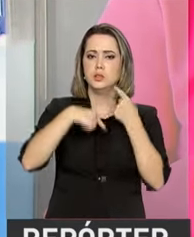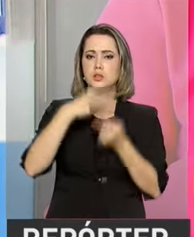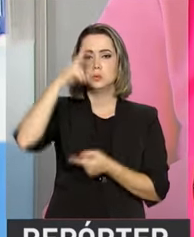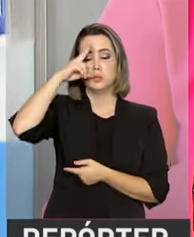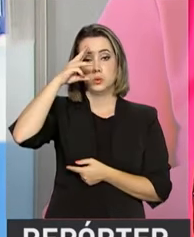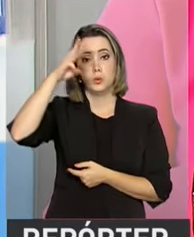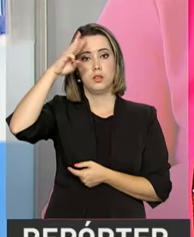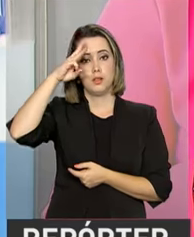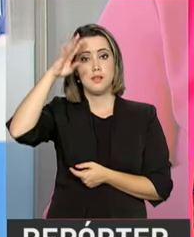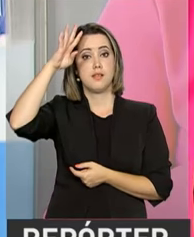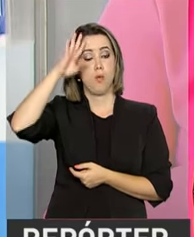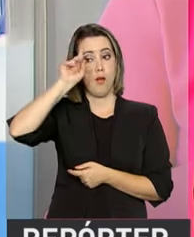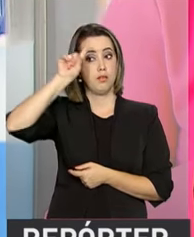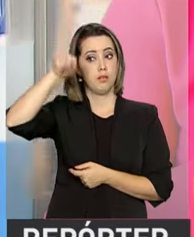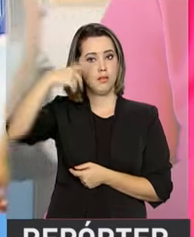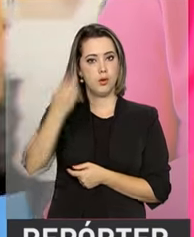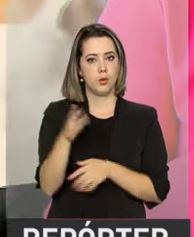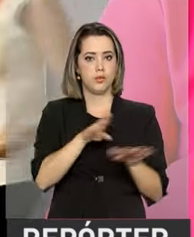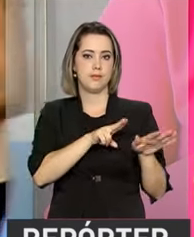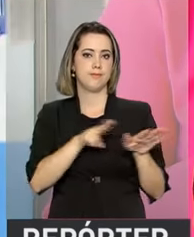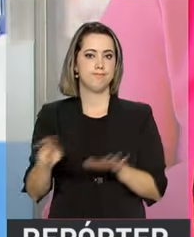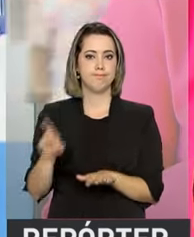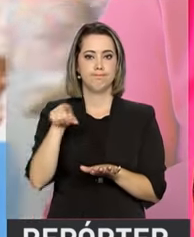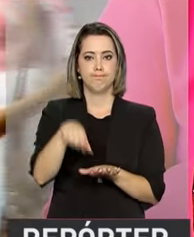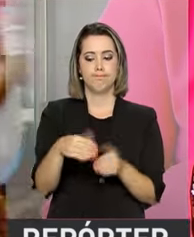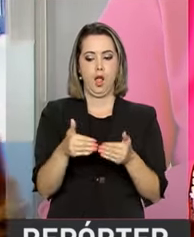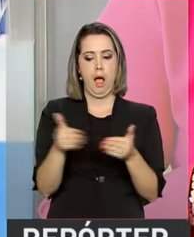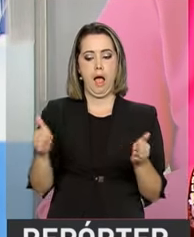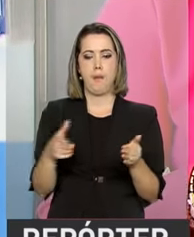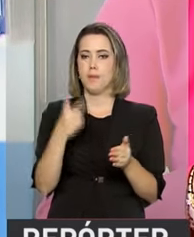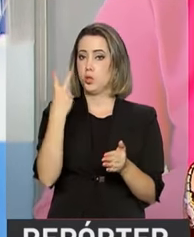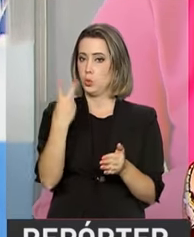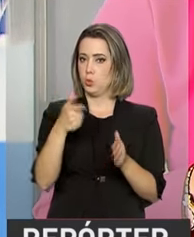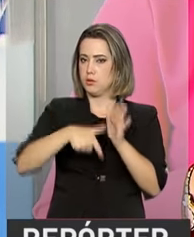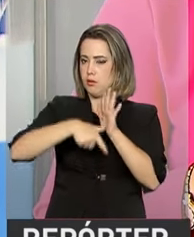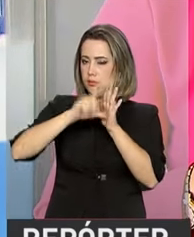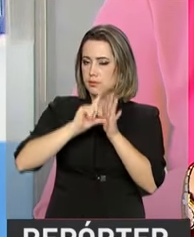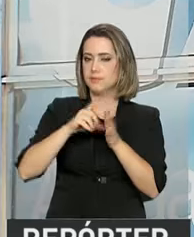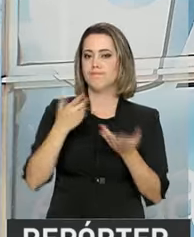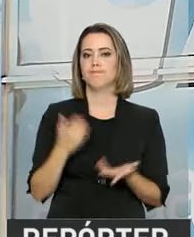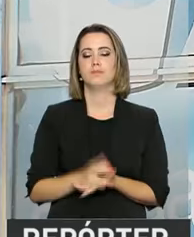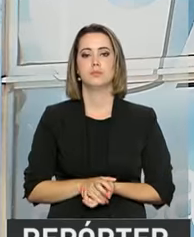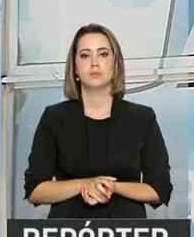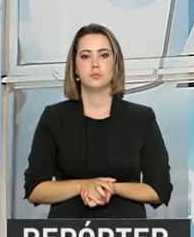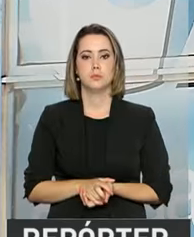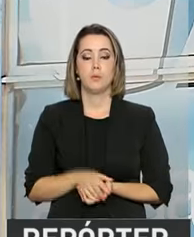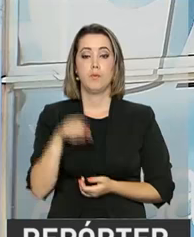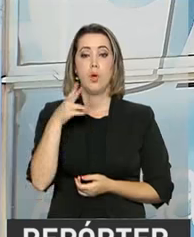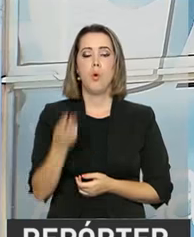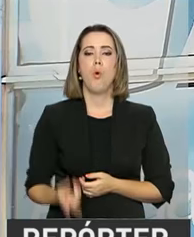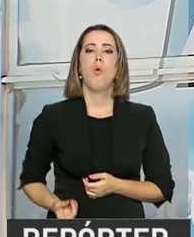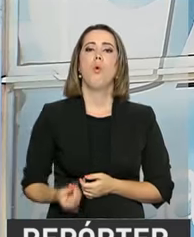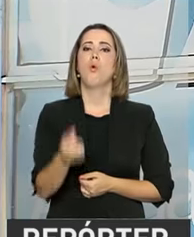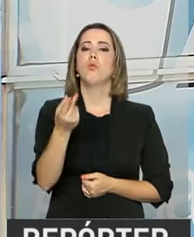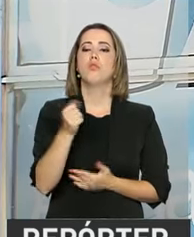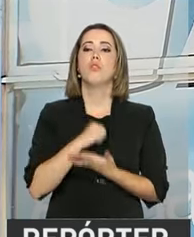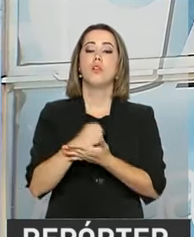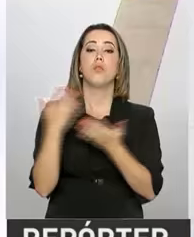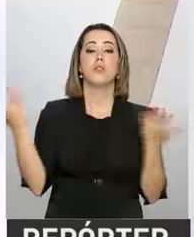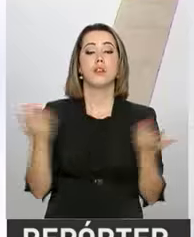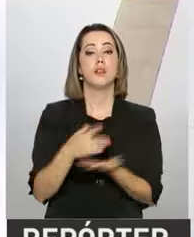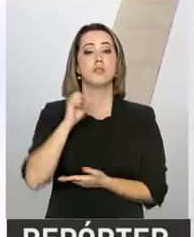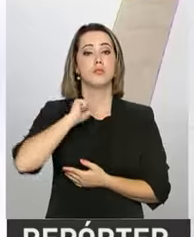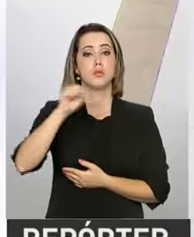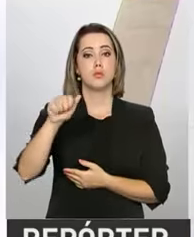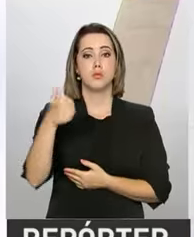terça e quarta feiras da semana que vem as agências vão abrir duas horas mais cedo o valor disponível neste mês de abril